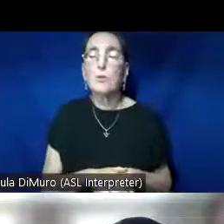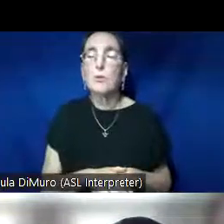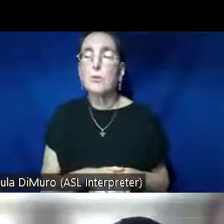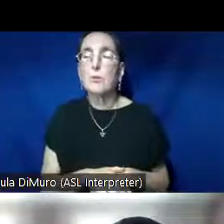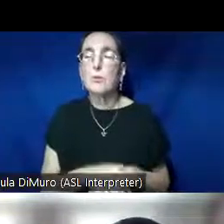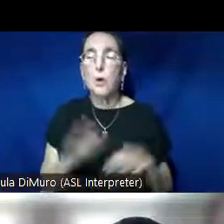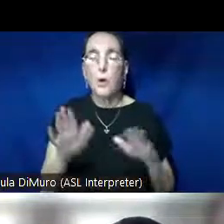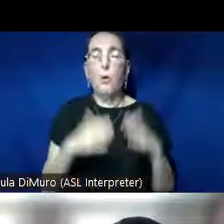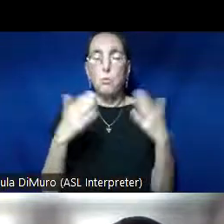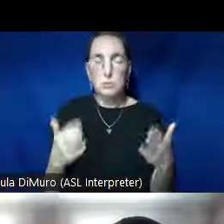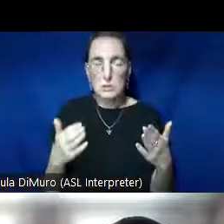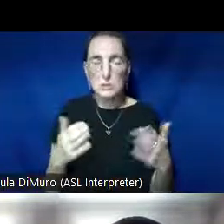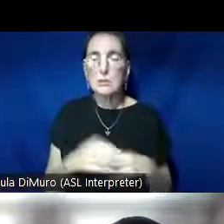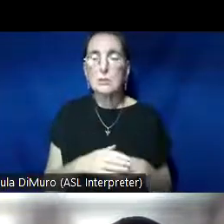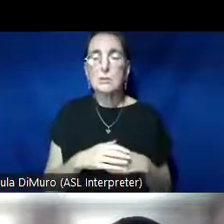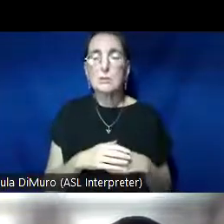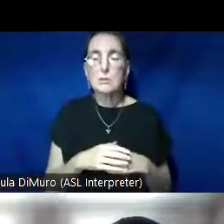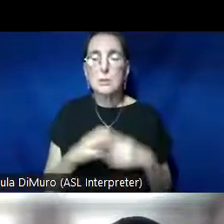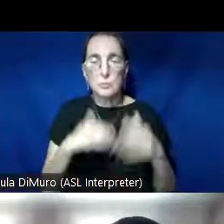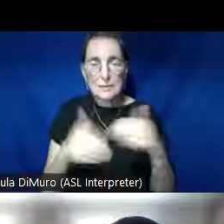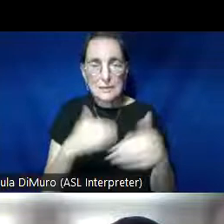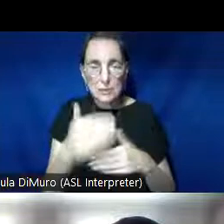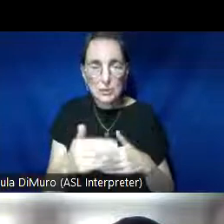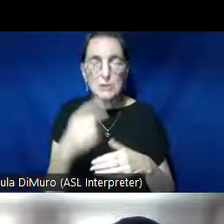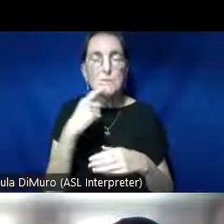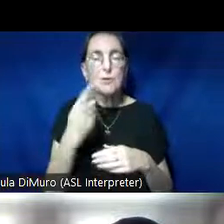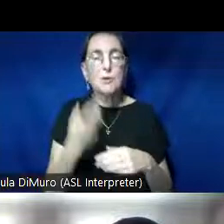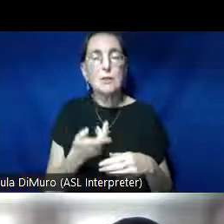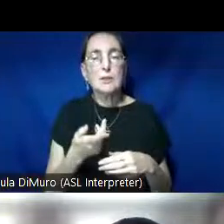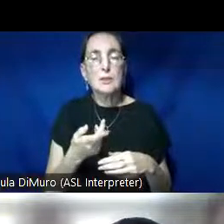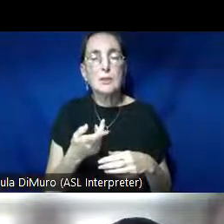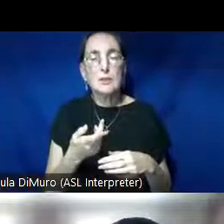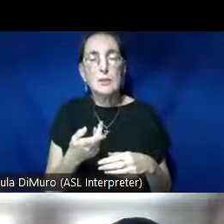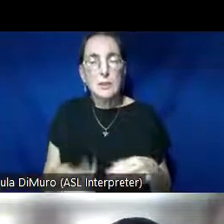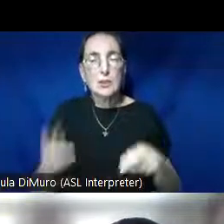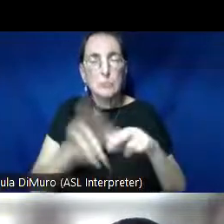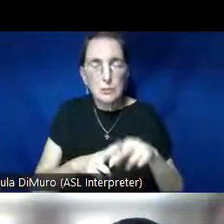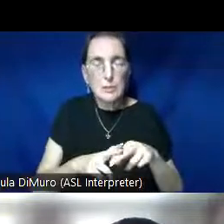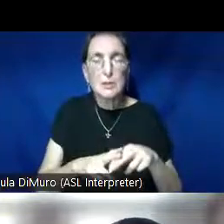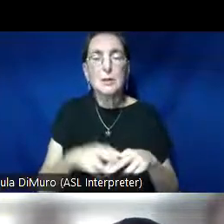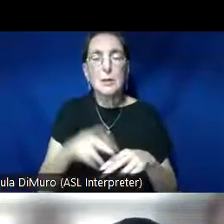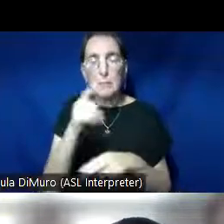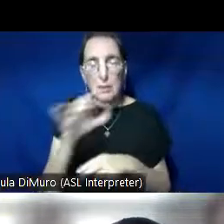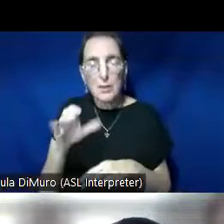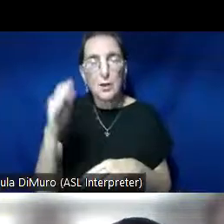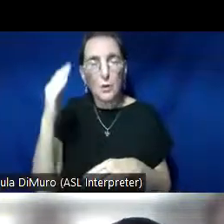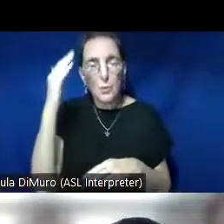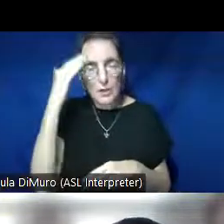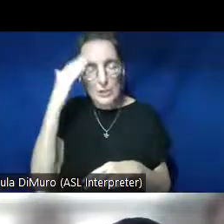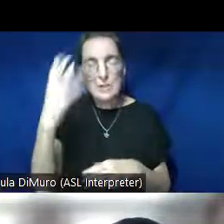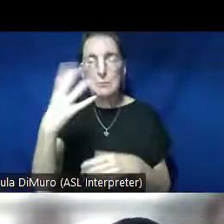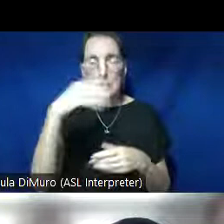casos. Tem mais linguagem plano na nossa declaração. Contratado